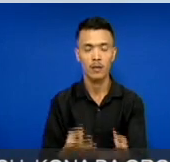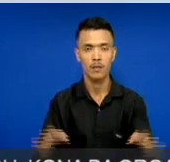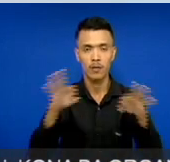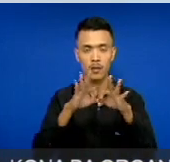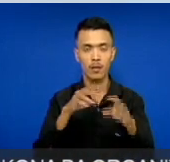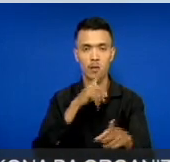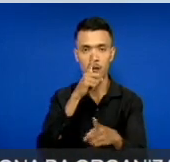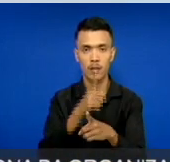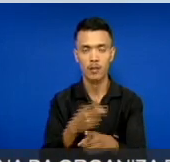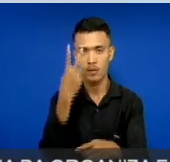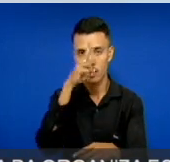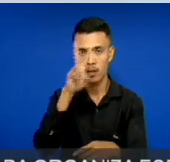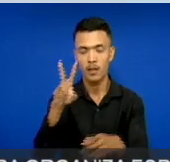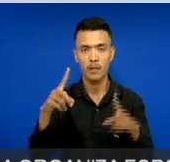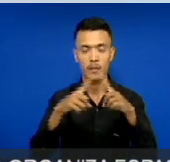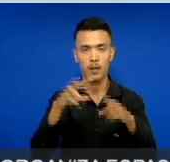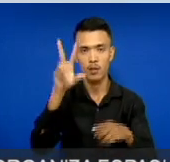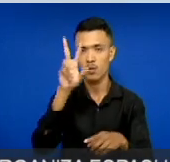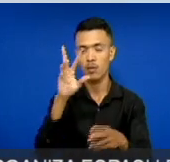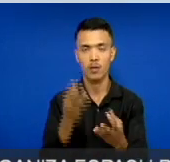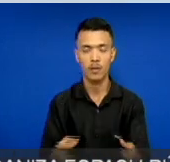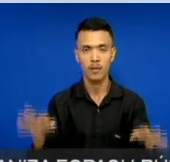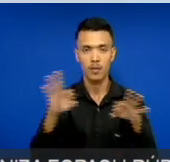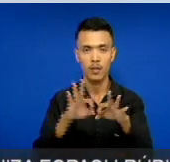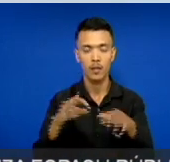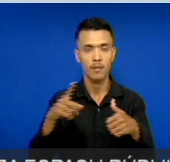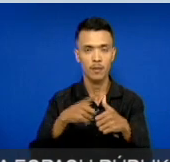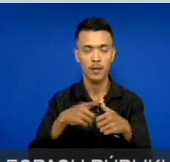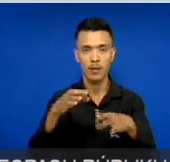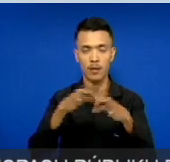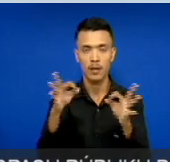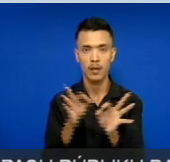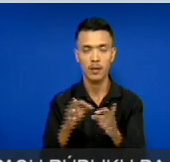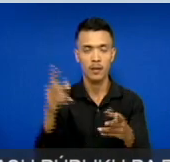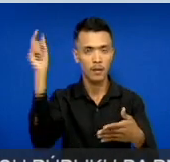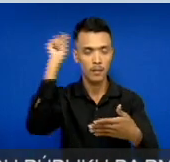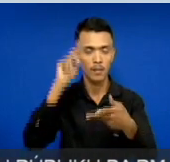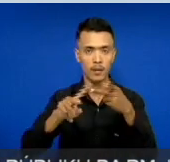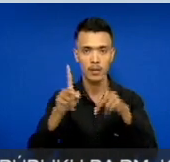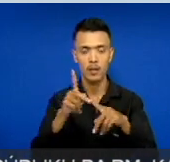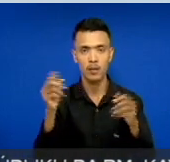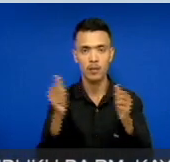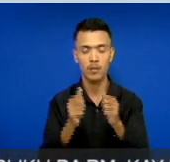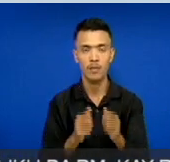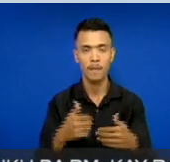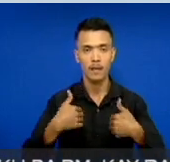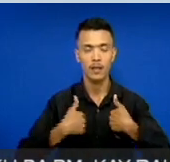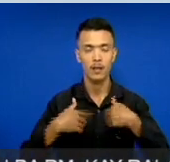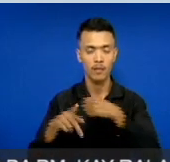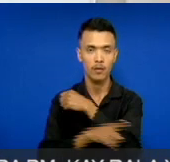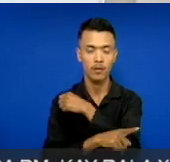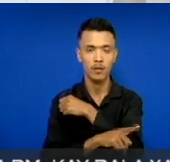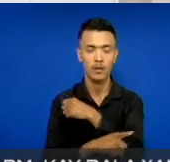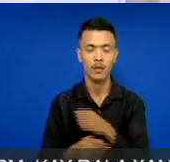teve-se frisa para o ponto tolo, na beca prioritário, e da maca renovação dos acordos aos municípios nacionais Sira e Lisboa,